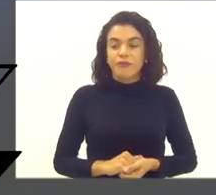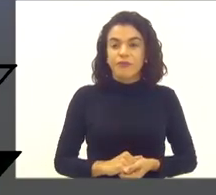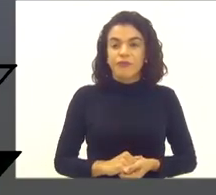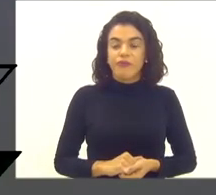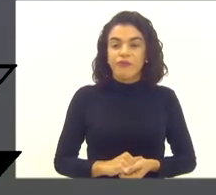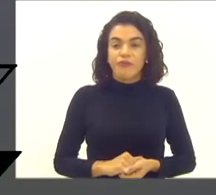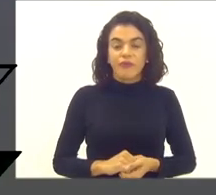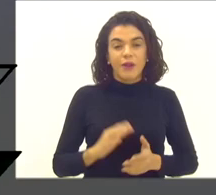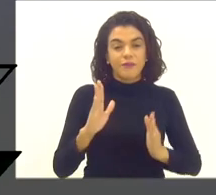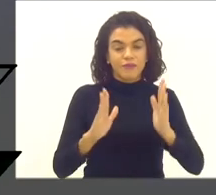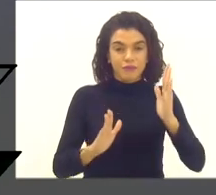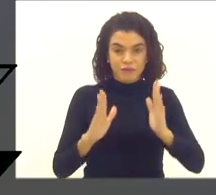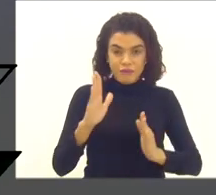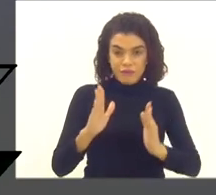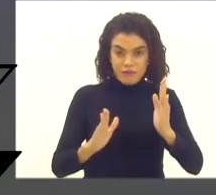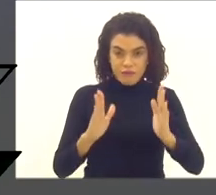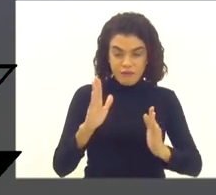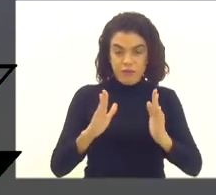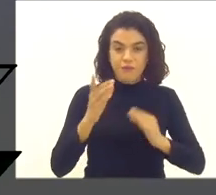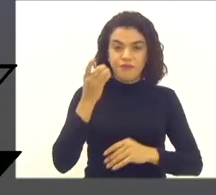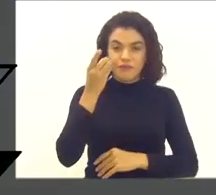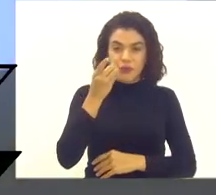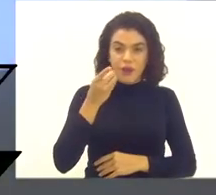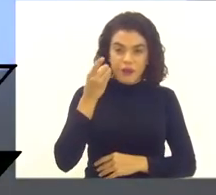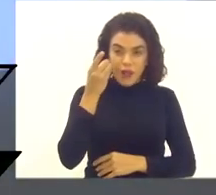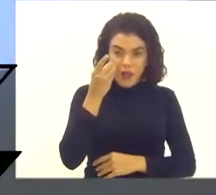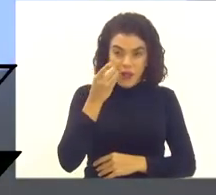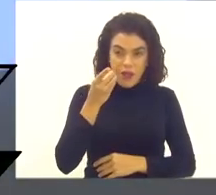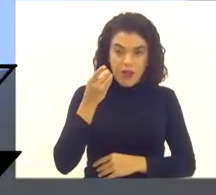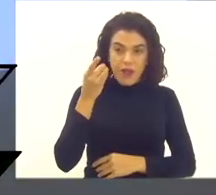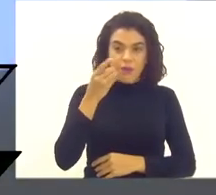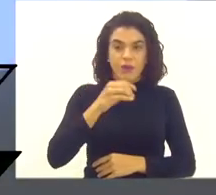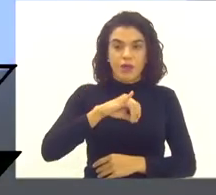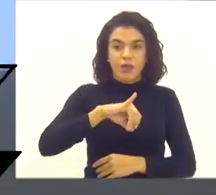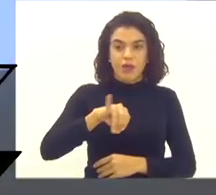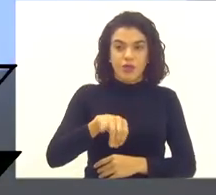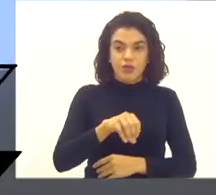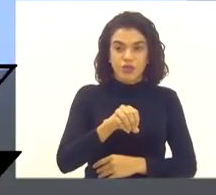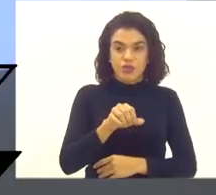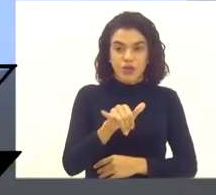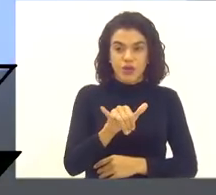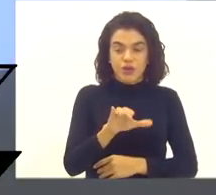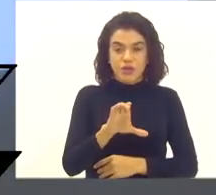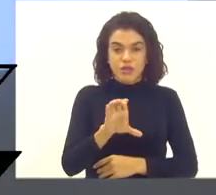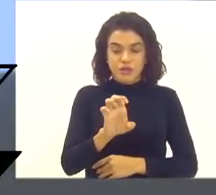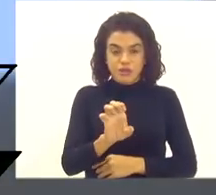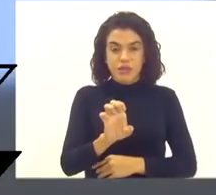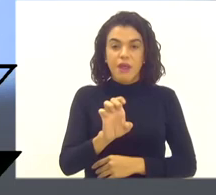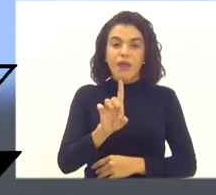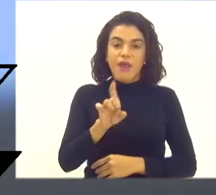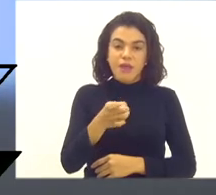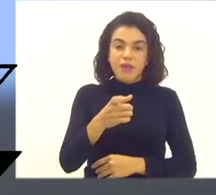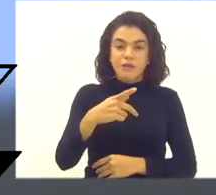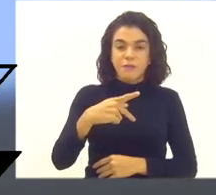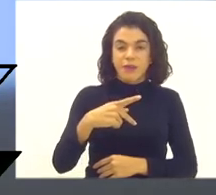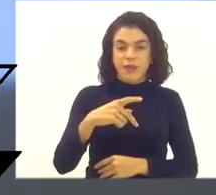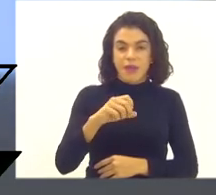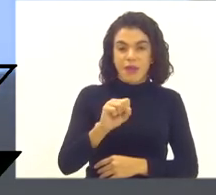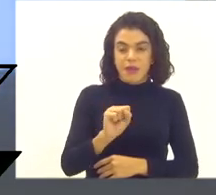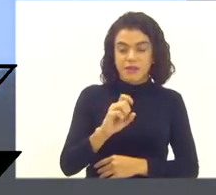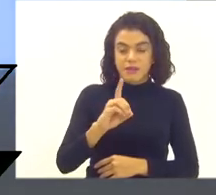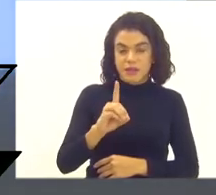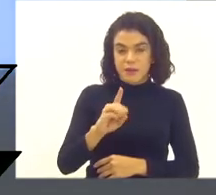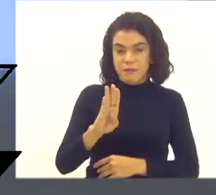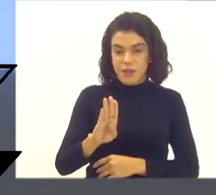na época a deputada a deputada Joyce raça humana já foi do PSDB e do psl